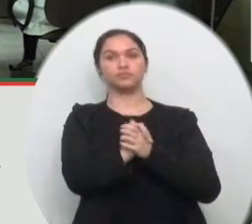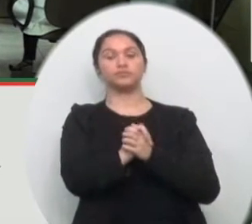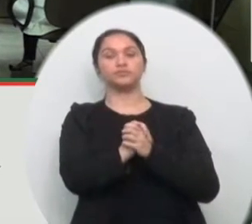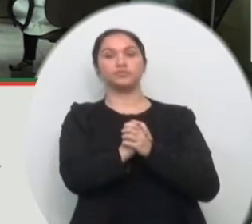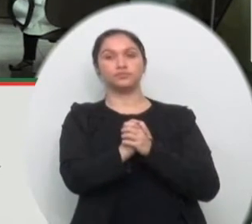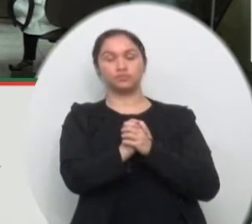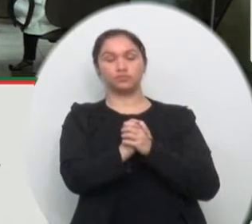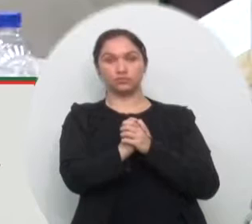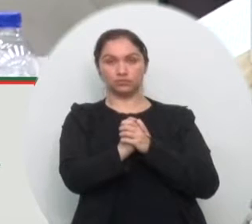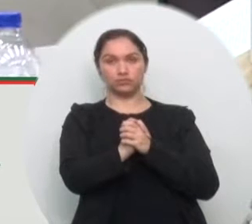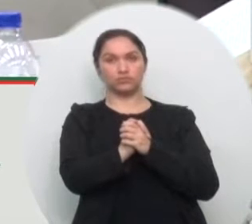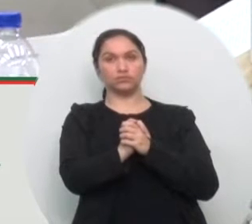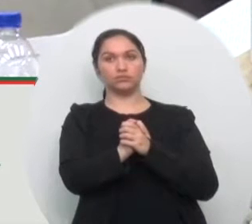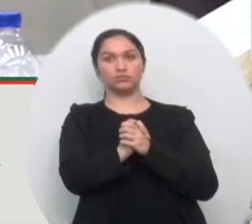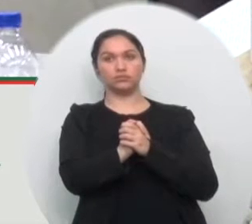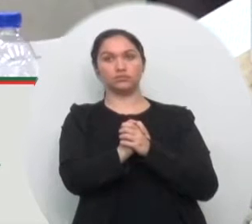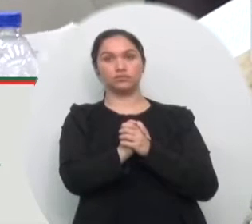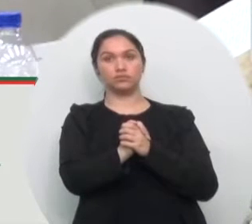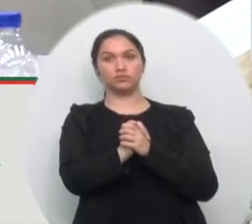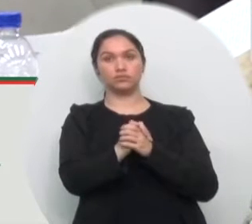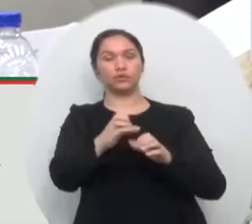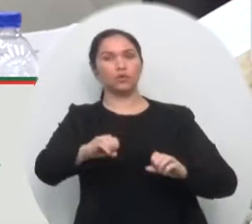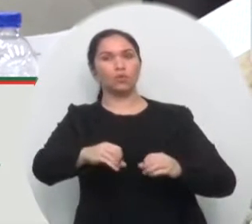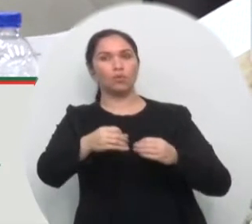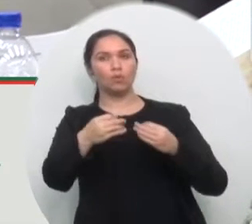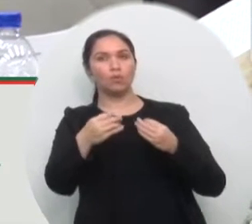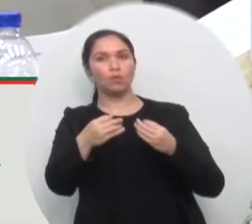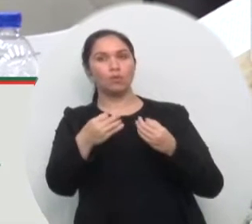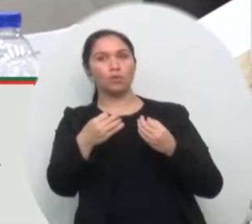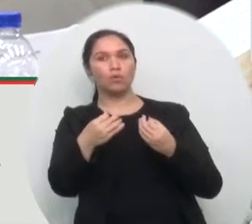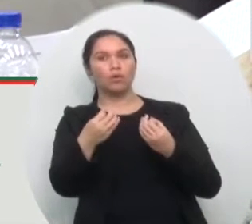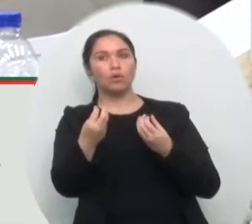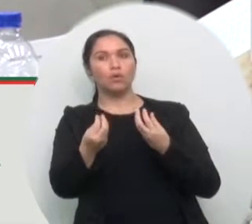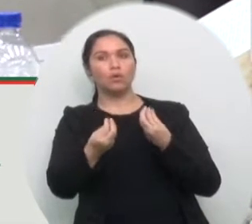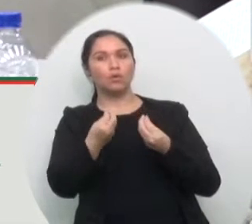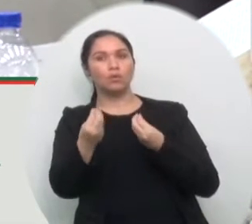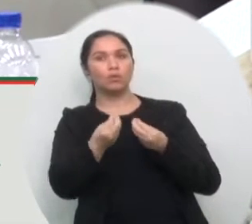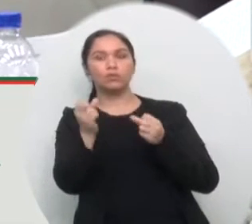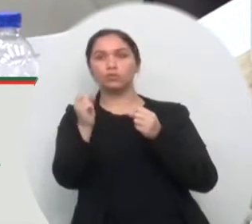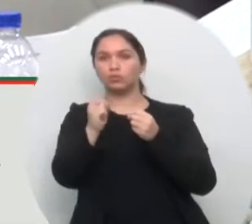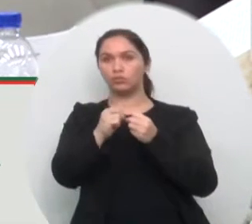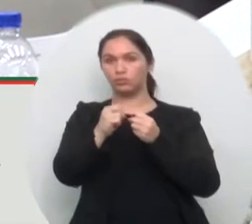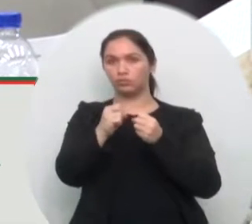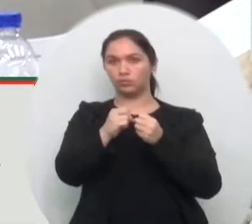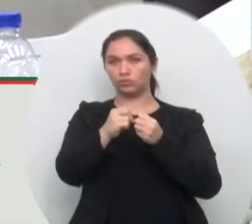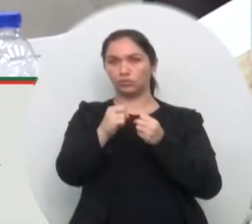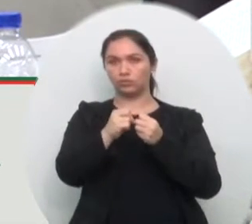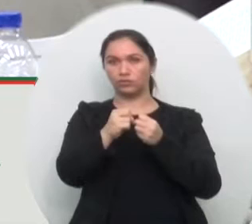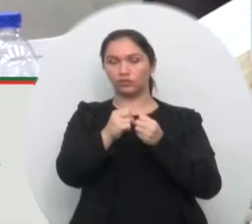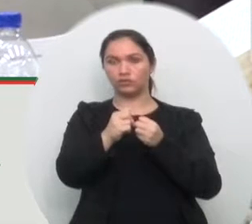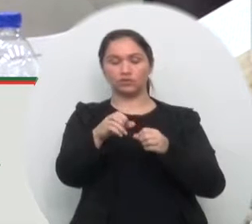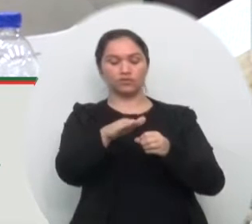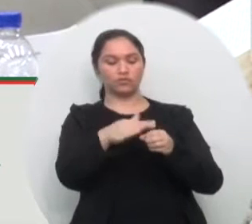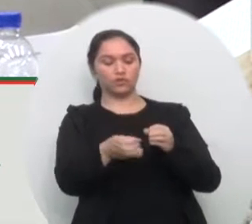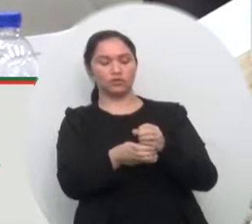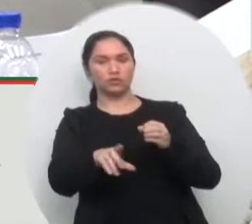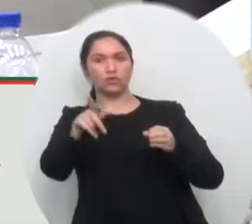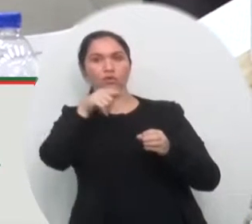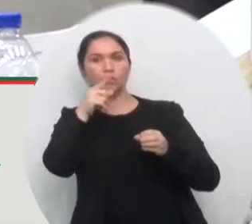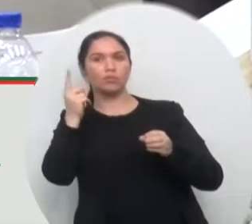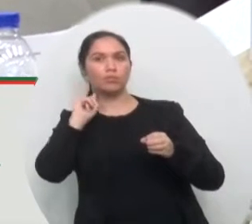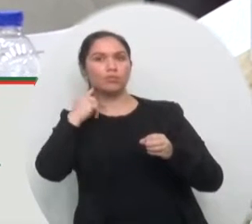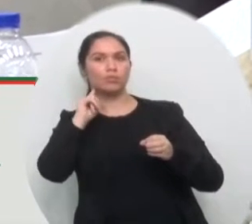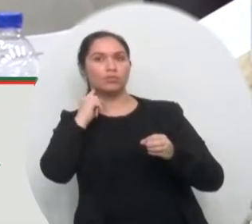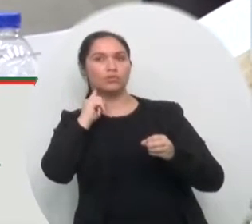seguintes informações. Quais os procedimentos que serão adotados para resolver o problema do esgoto a céu aberto ao lado